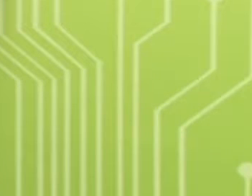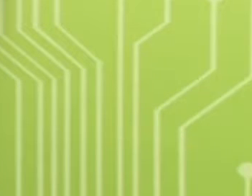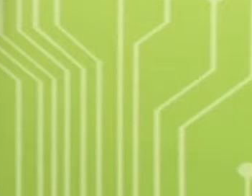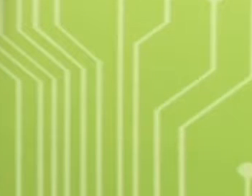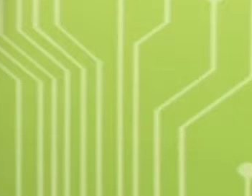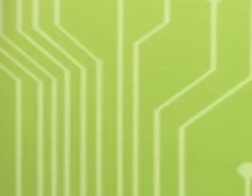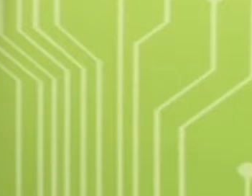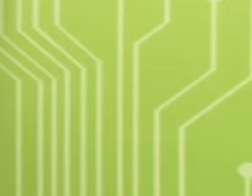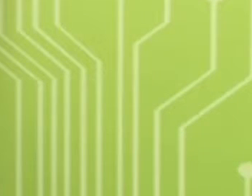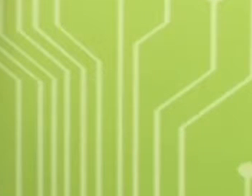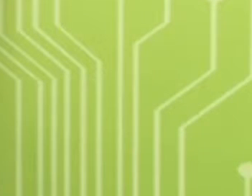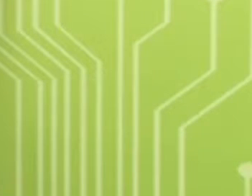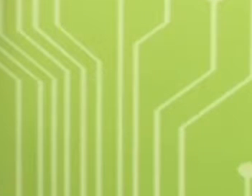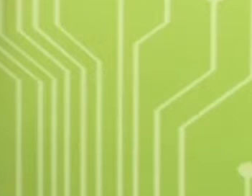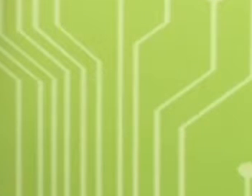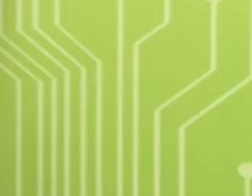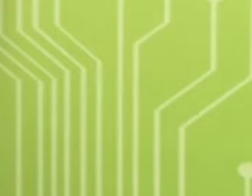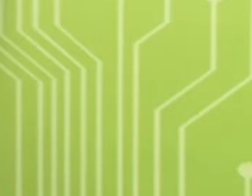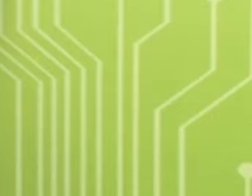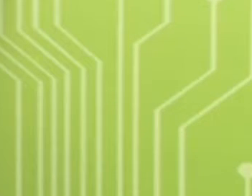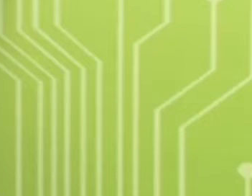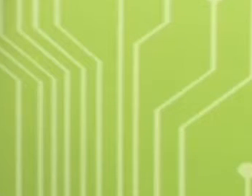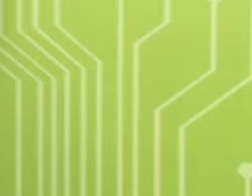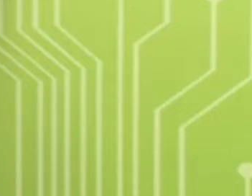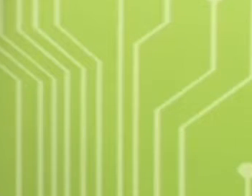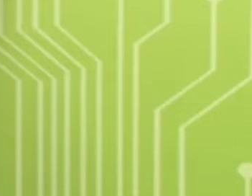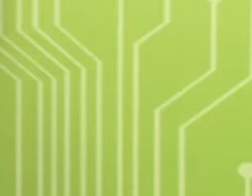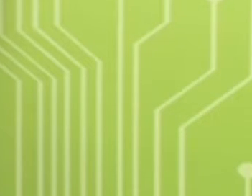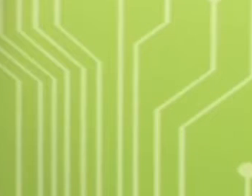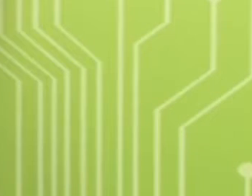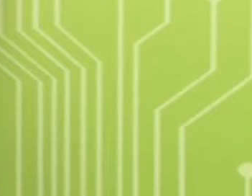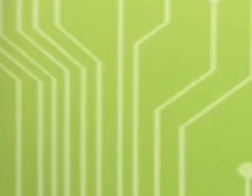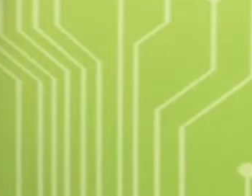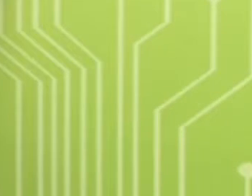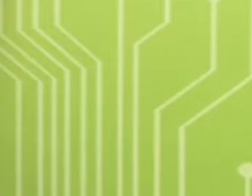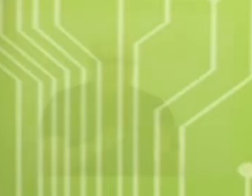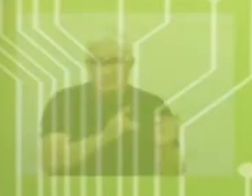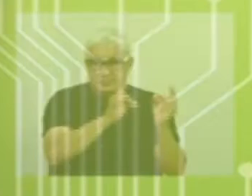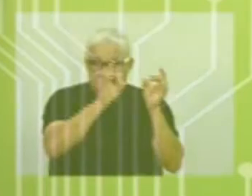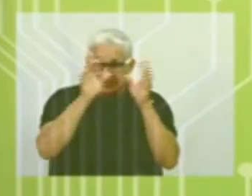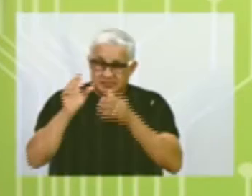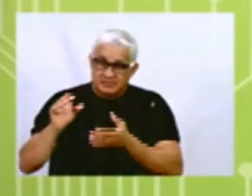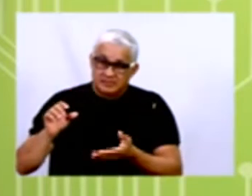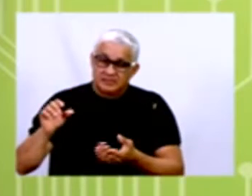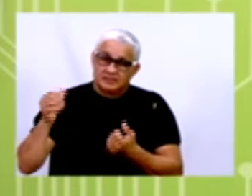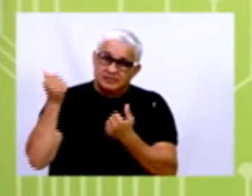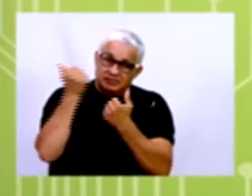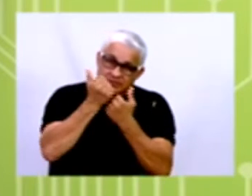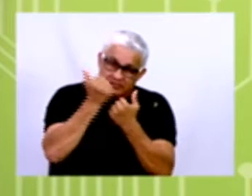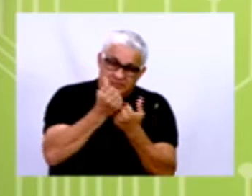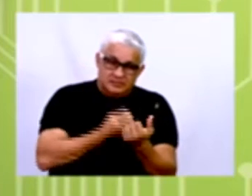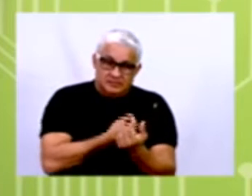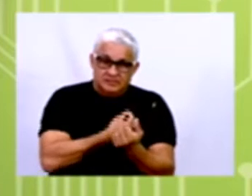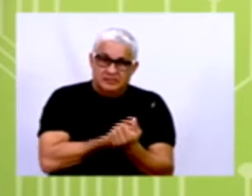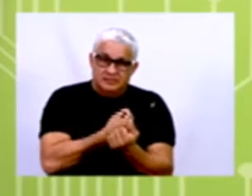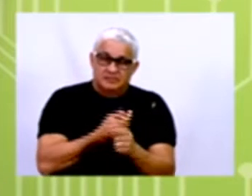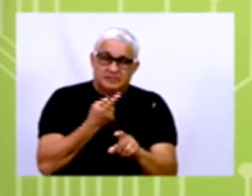Olá, pessoal. Sejam todos bem-vindos, especialmente os tutores presenciais e à